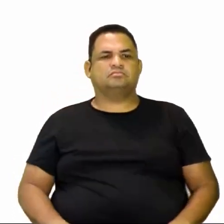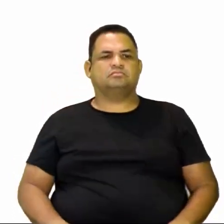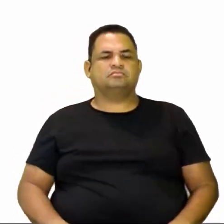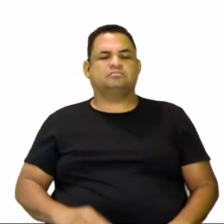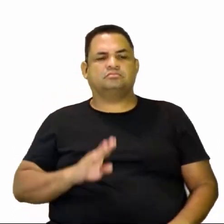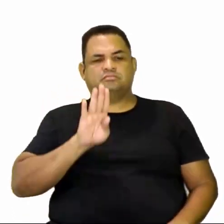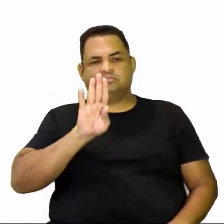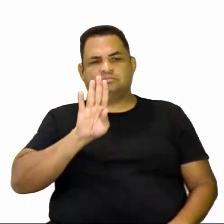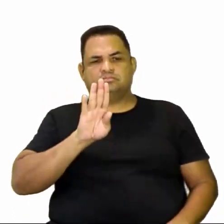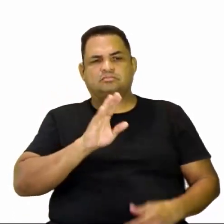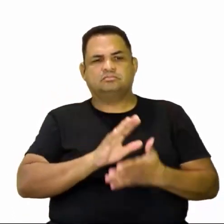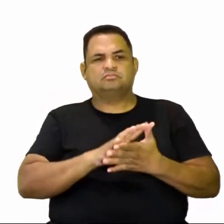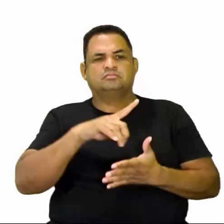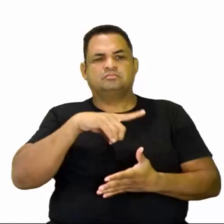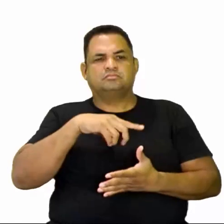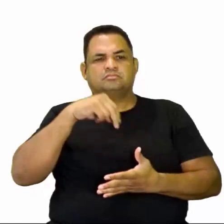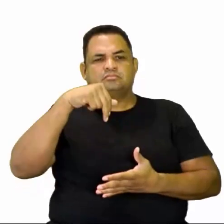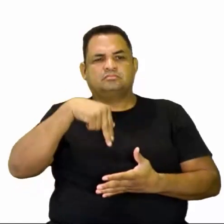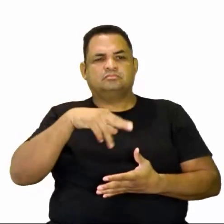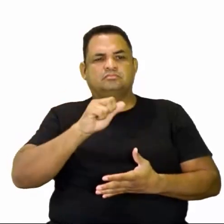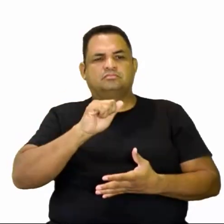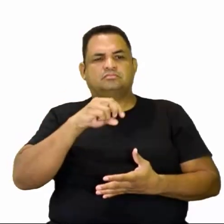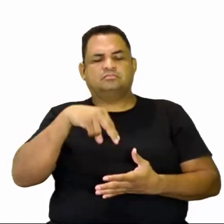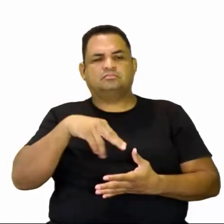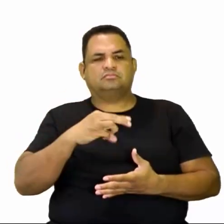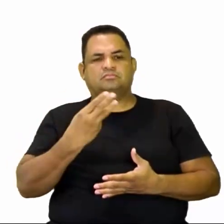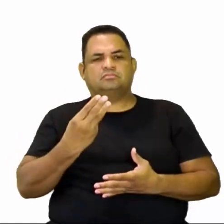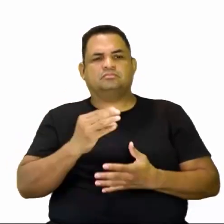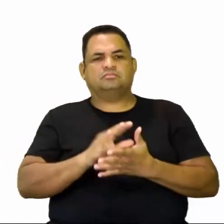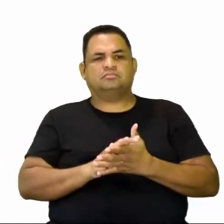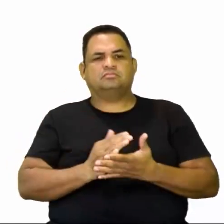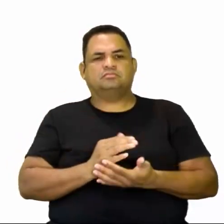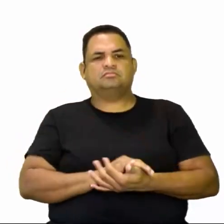Na letra B, eu tenho o NaN3,